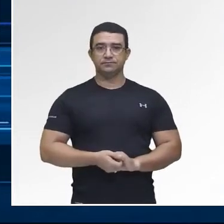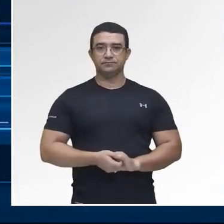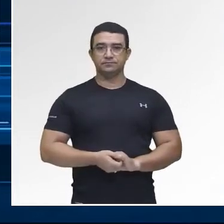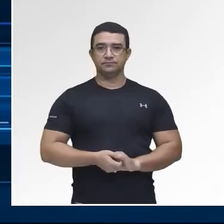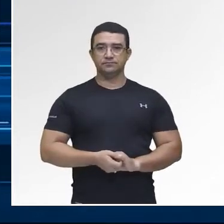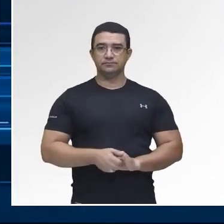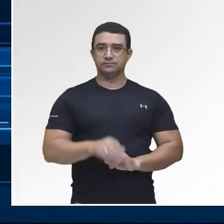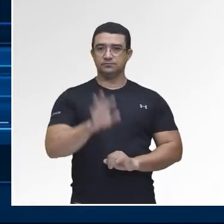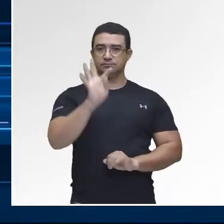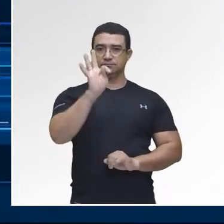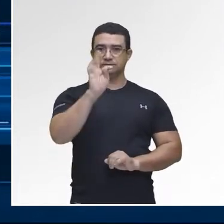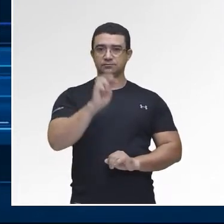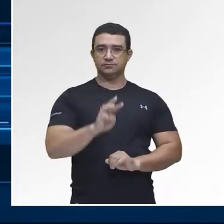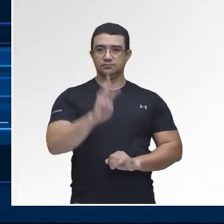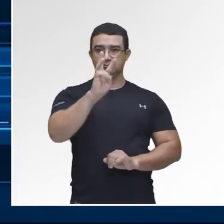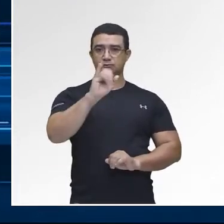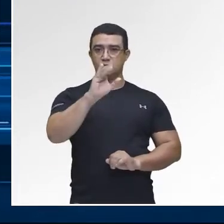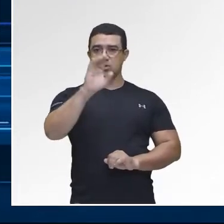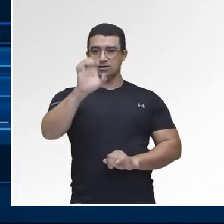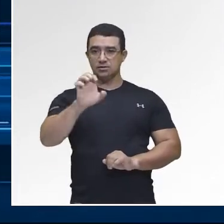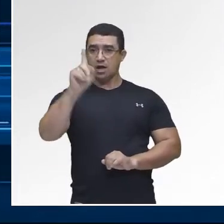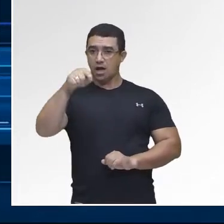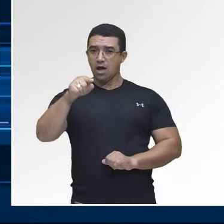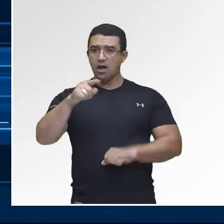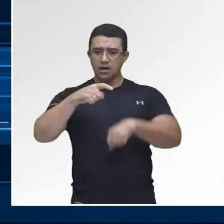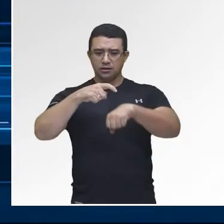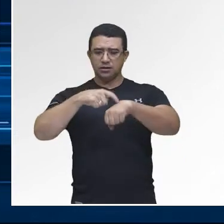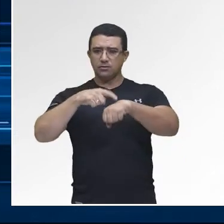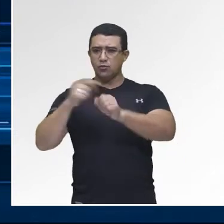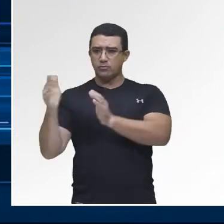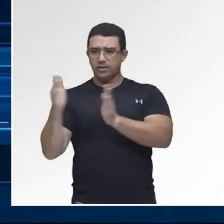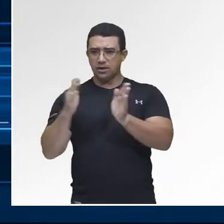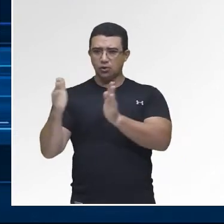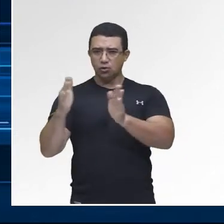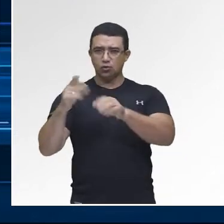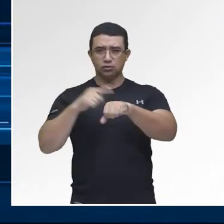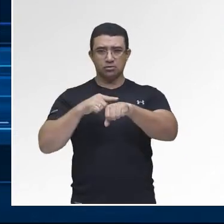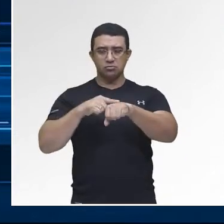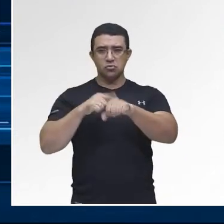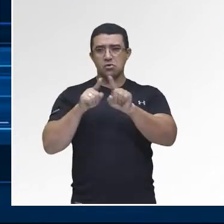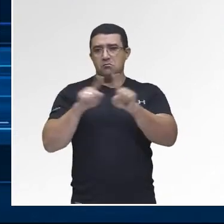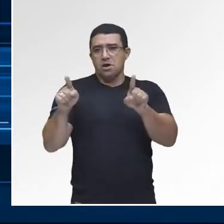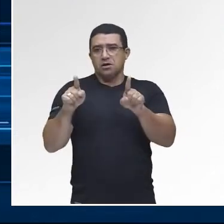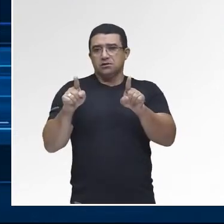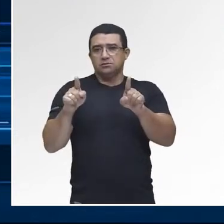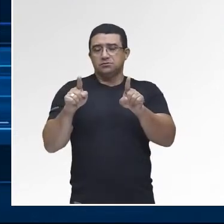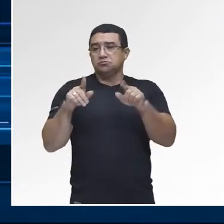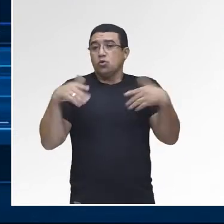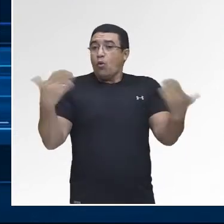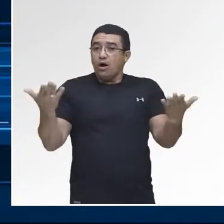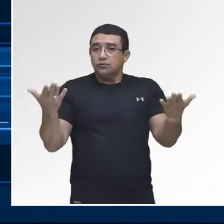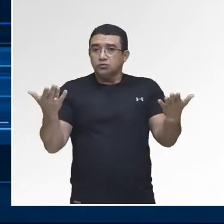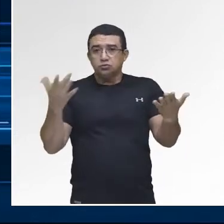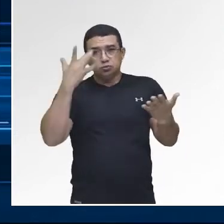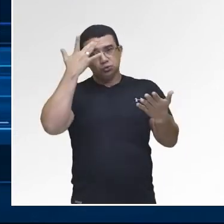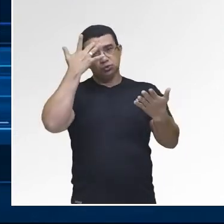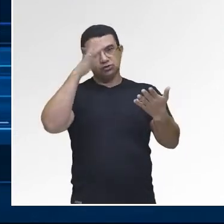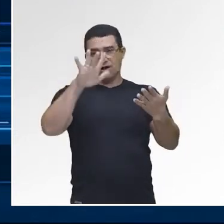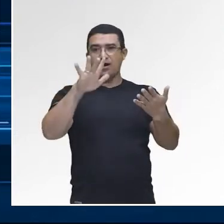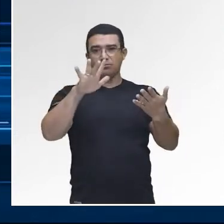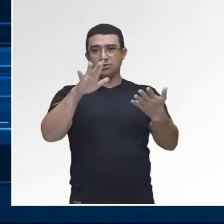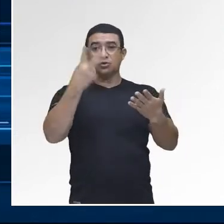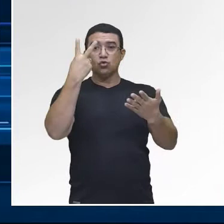tempo inconcluso, né? Eu me refiro a um período de tempo, mas eu não me referi exatamente quando, né? 2 vezes essa